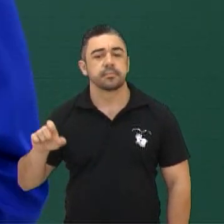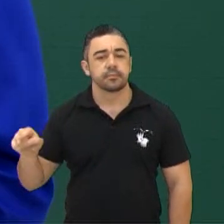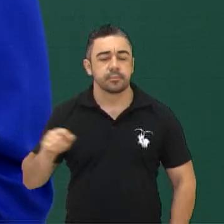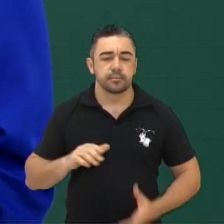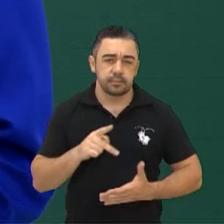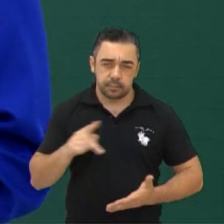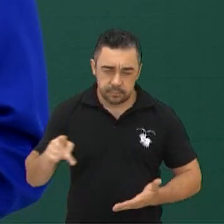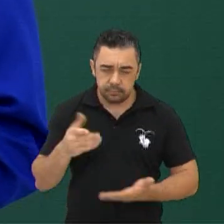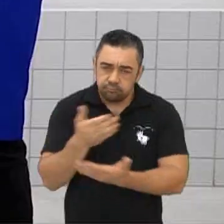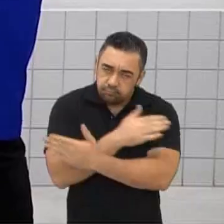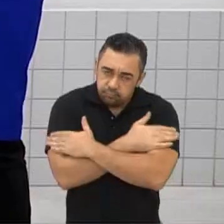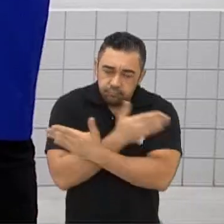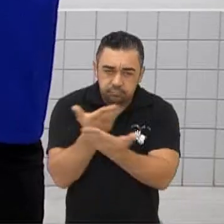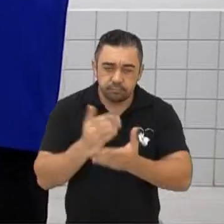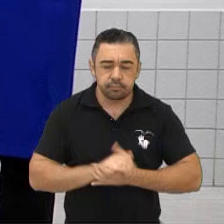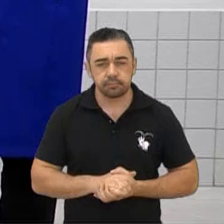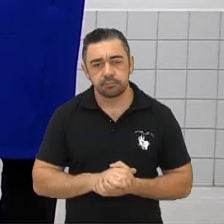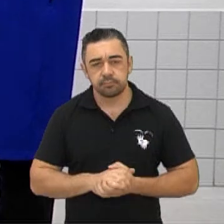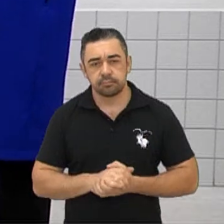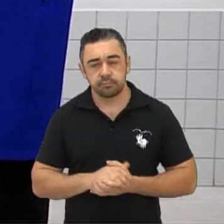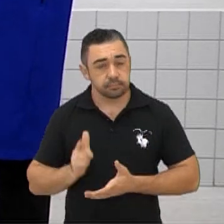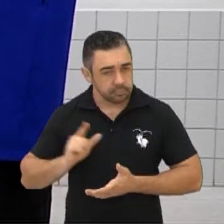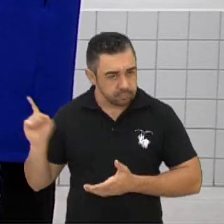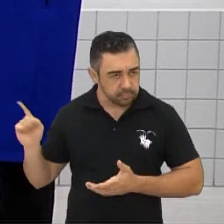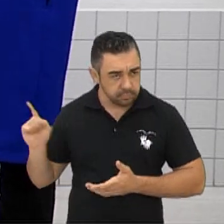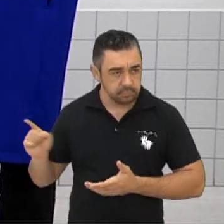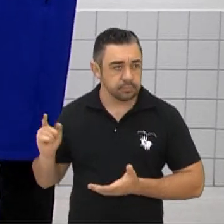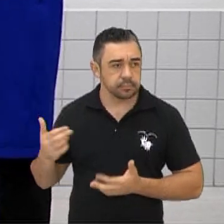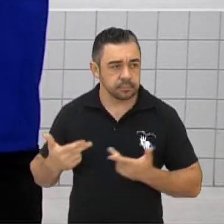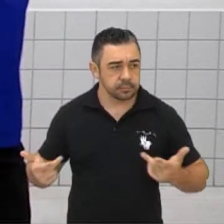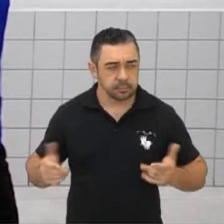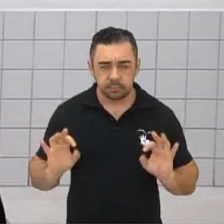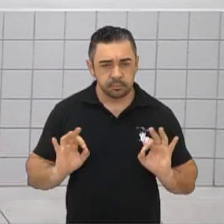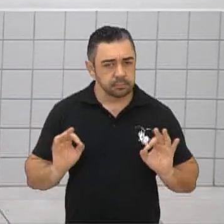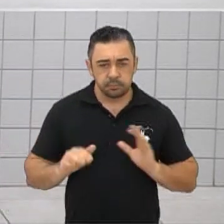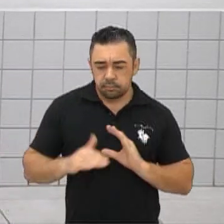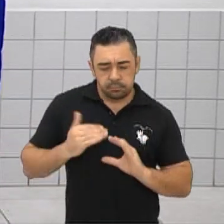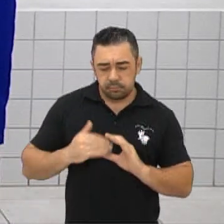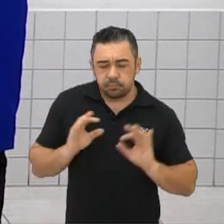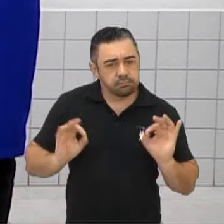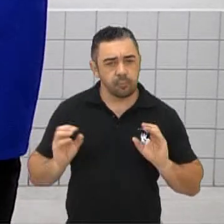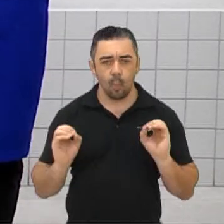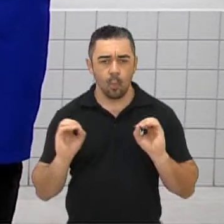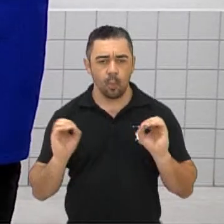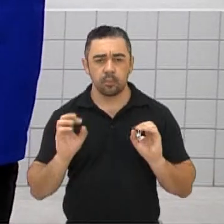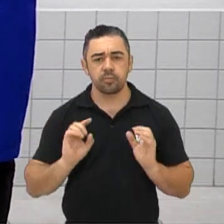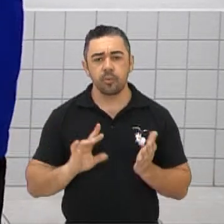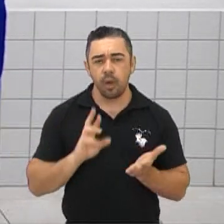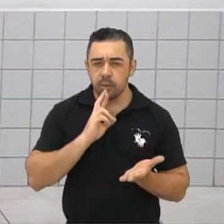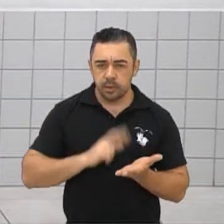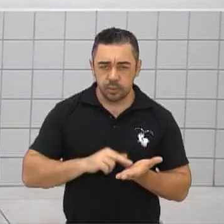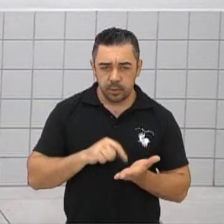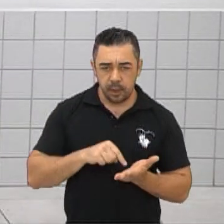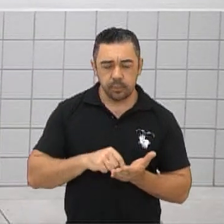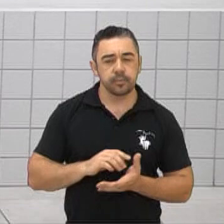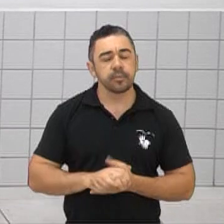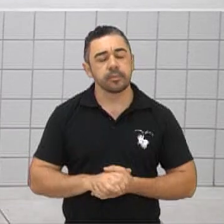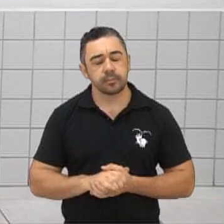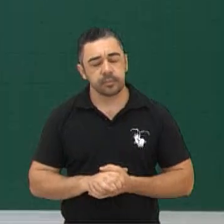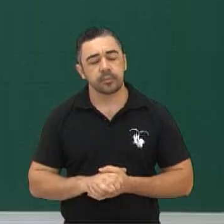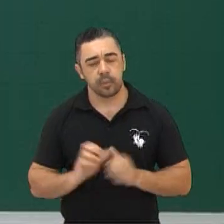Um abraço, professora. Tem alguma coisa aí contigo, professor Adriano? Por enquanto, não. Eu estou no resultado. Por enquanto? É só resultado, só no resultado? Isso.